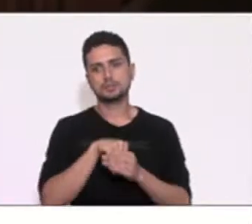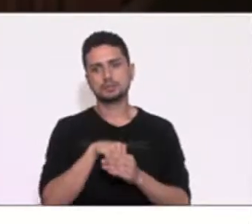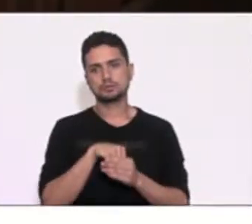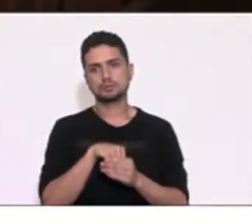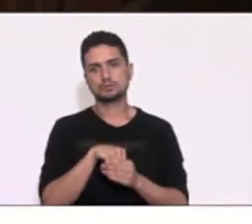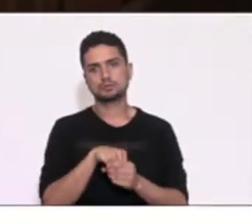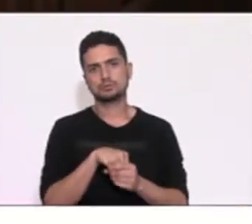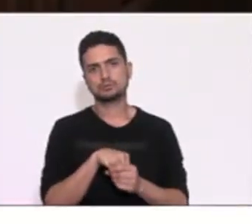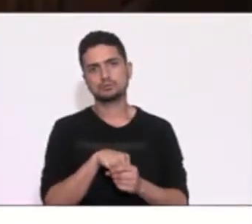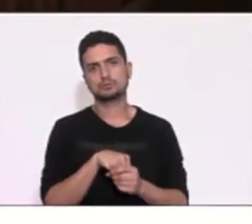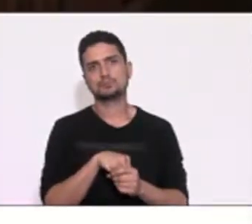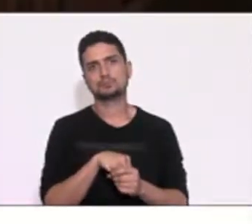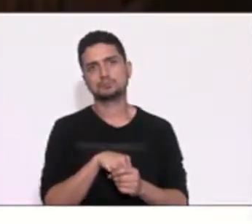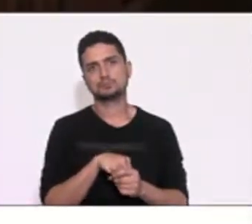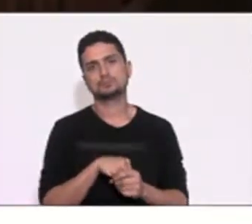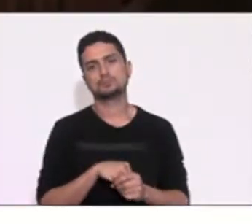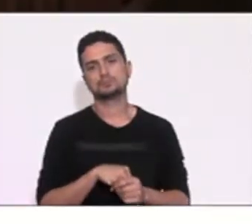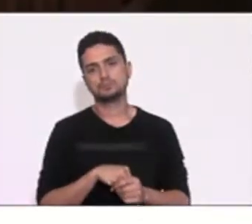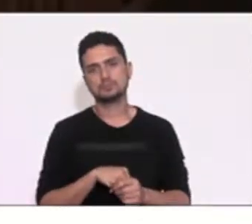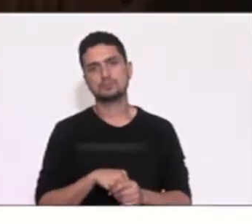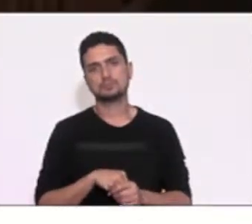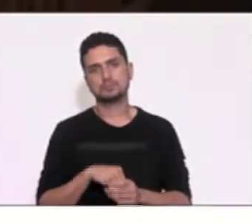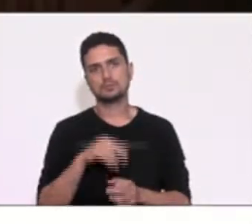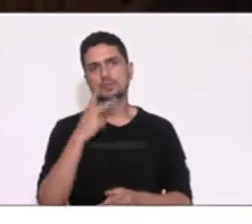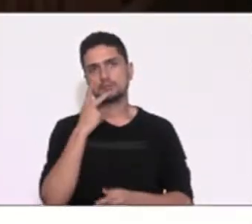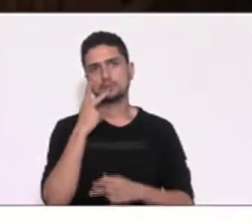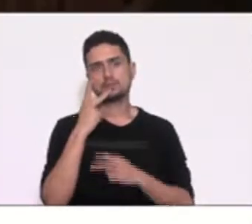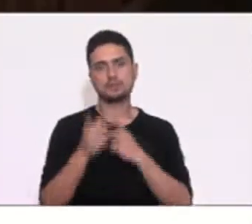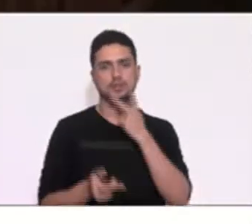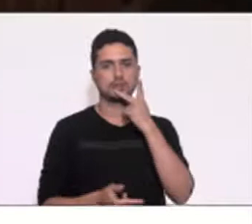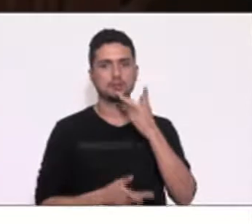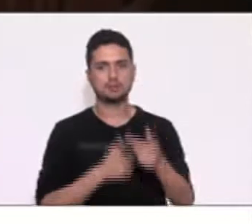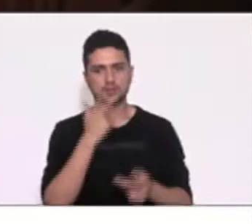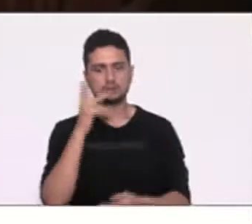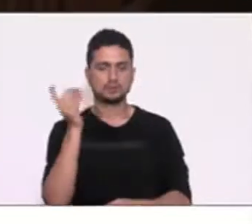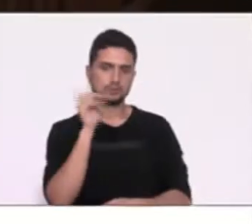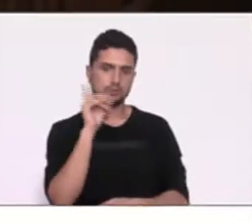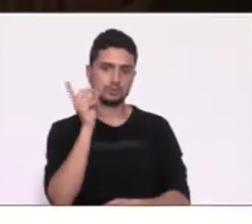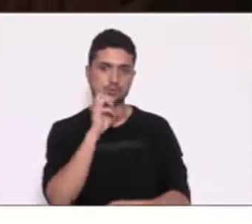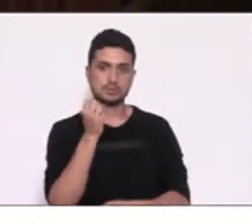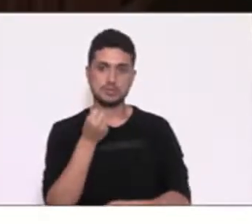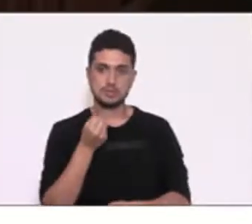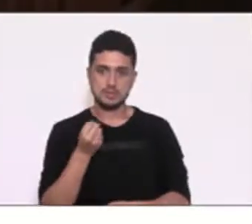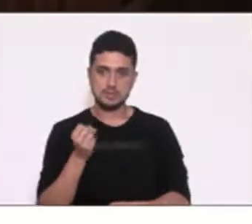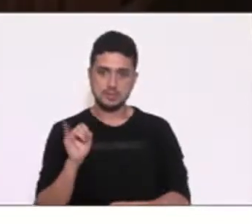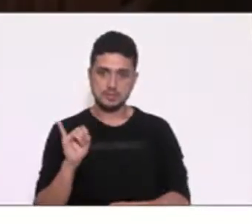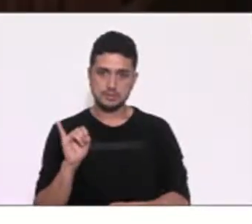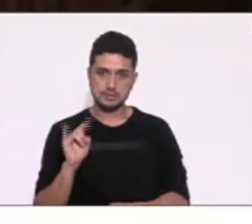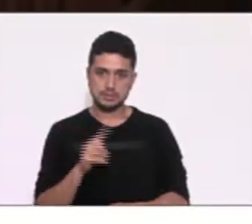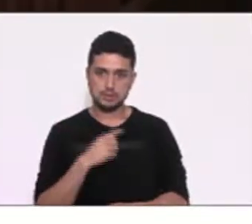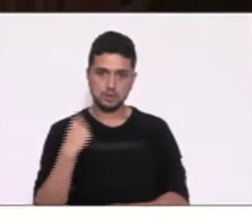naquilo que vem aqui reafirmando. Se o nosso